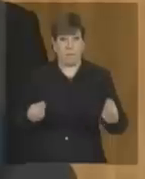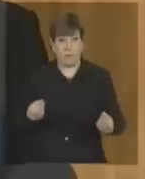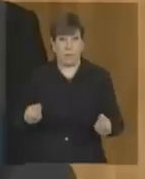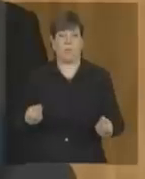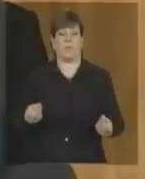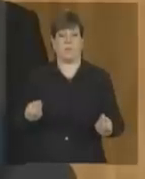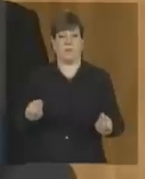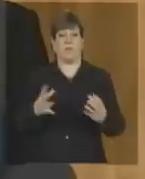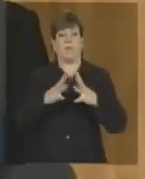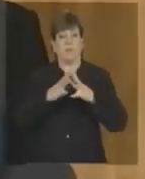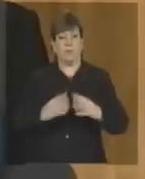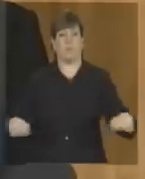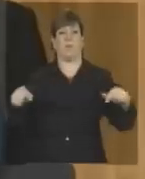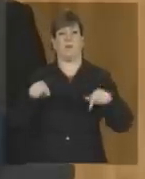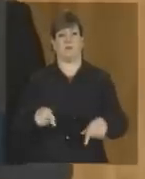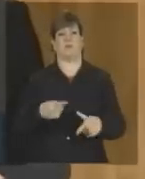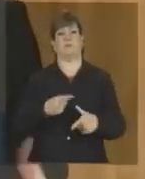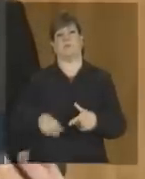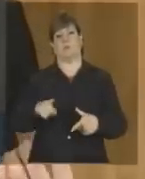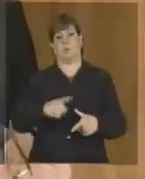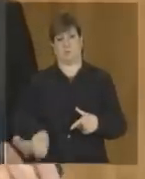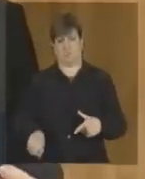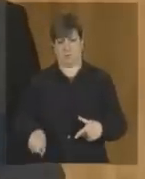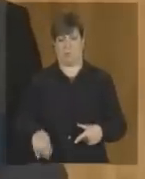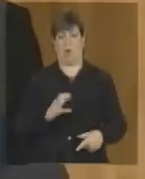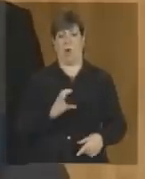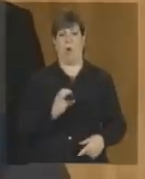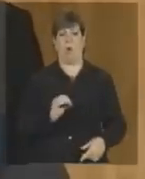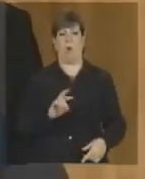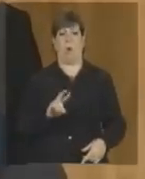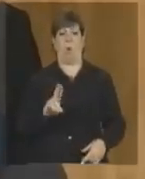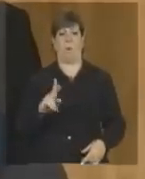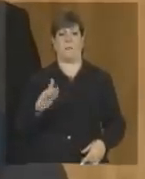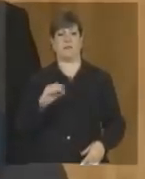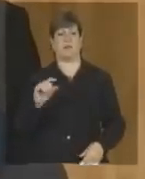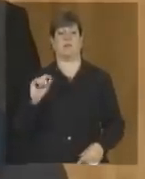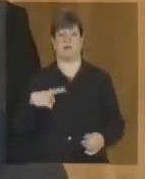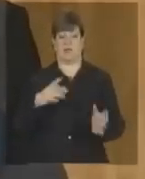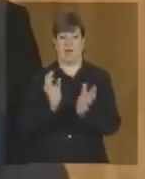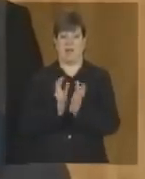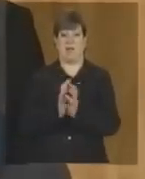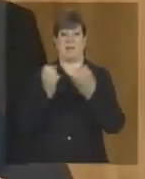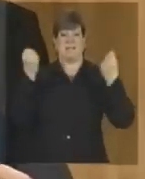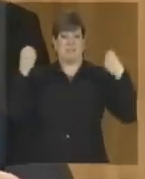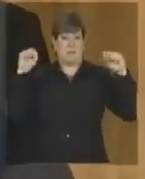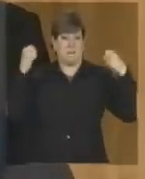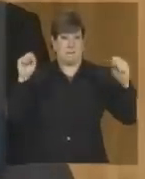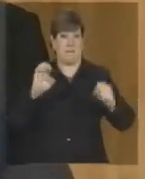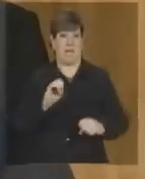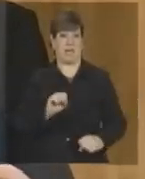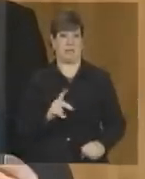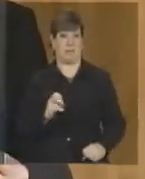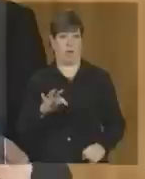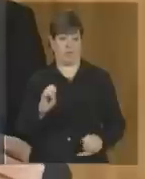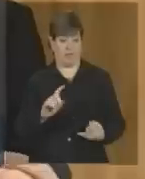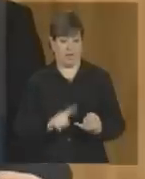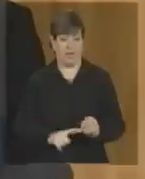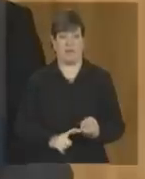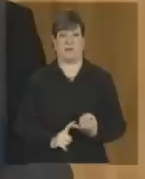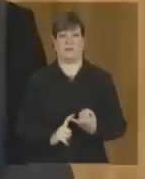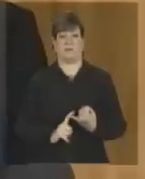lidar e como impedir a corrupção em áreas como esporte, em áreas